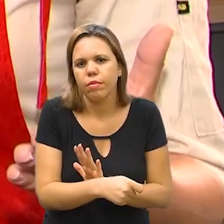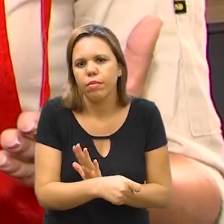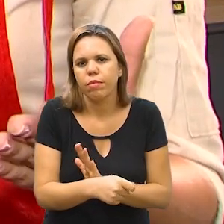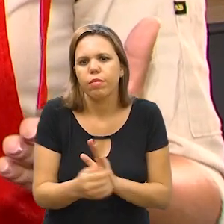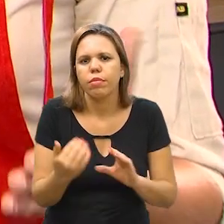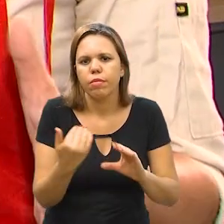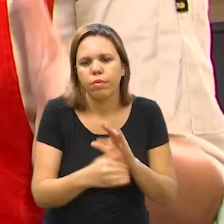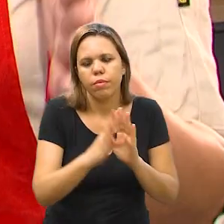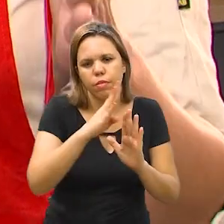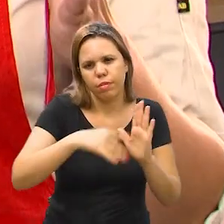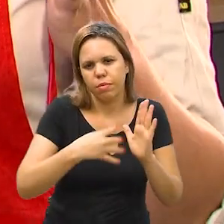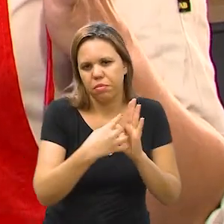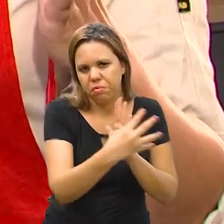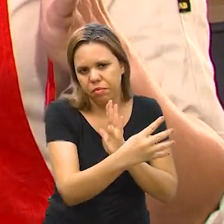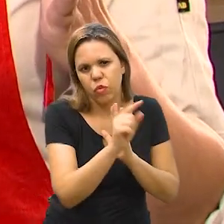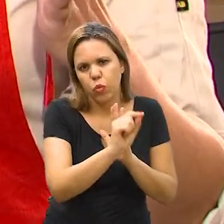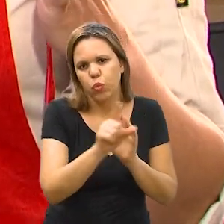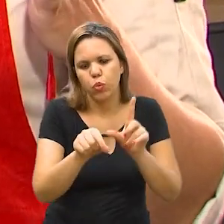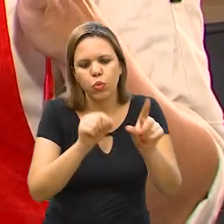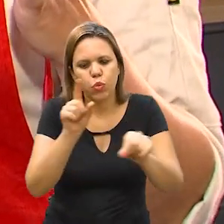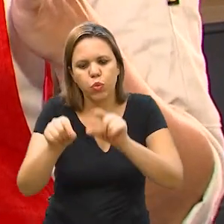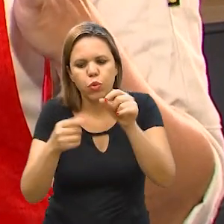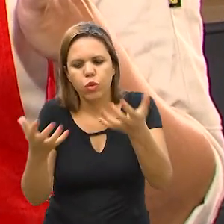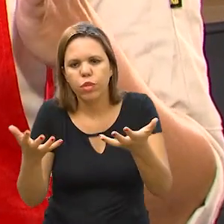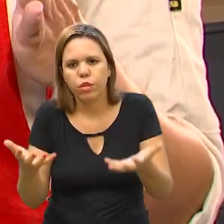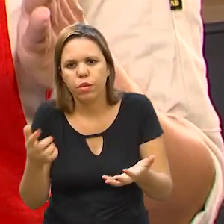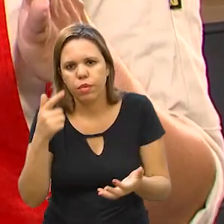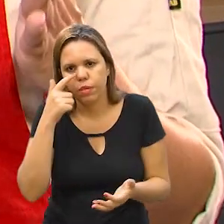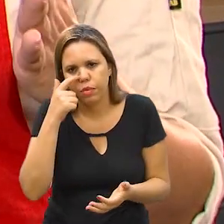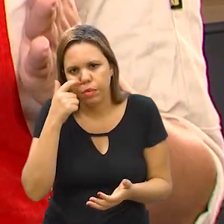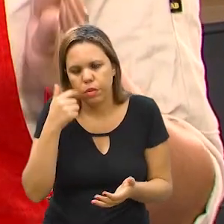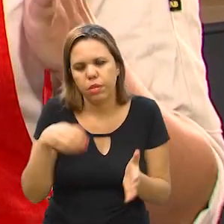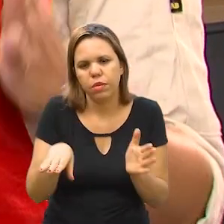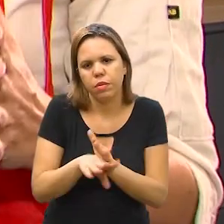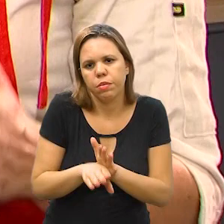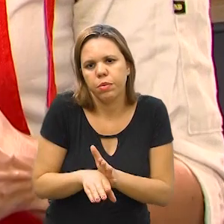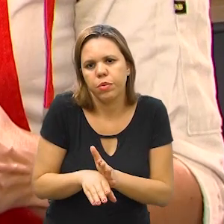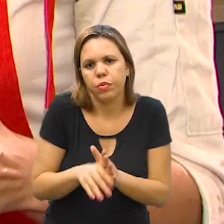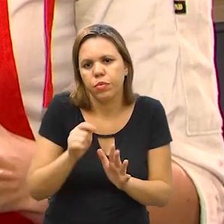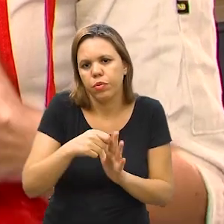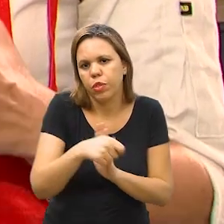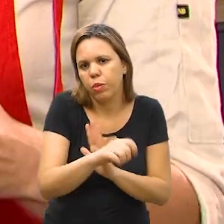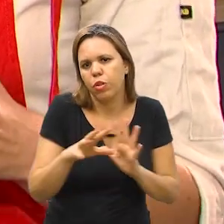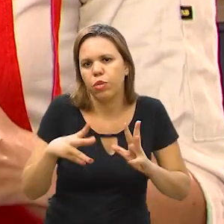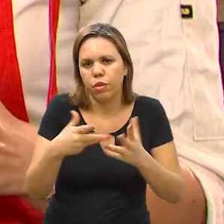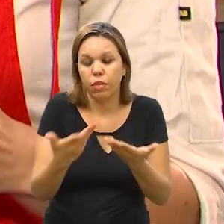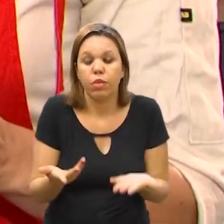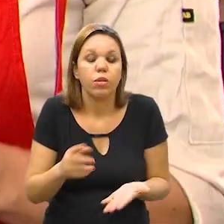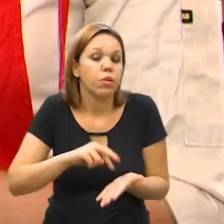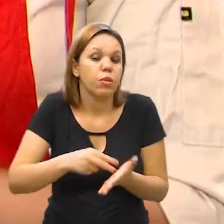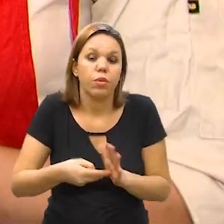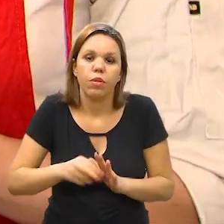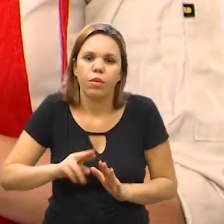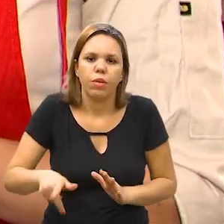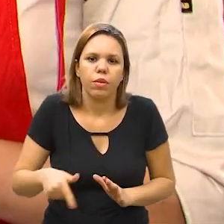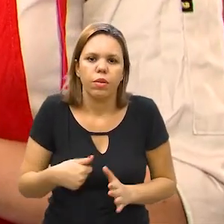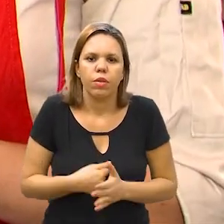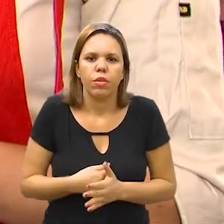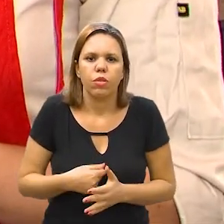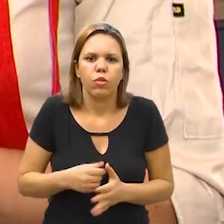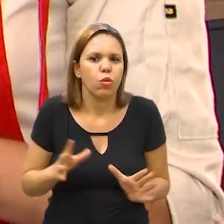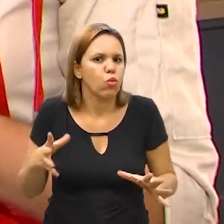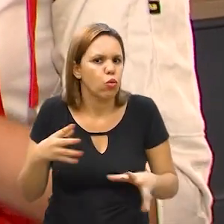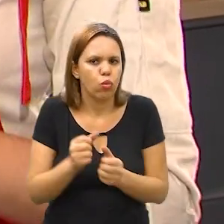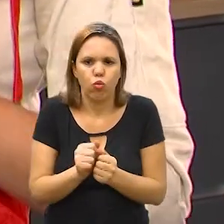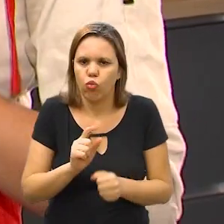recebe uma planilha do que ele vai receber de alimentação o mês todo. Mas isso não significa que ele vai receber tudo de uma